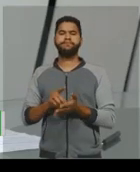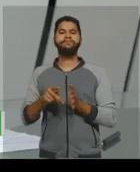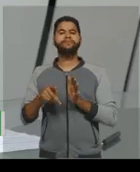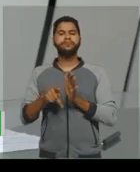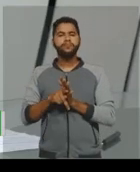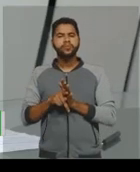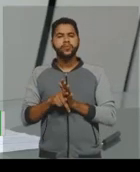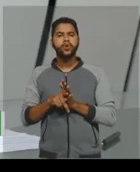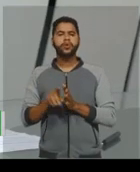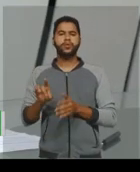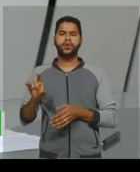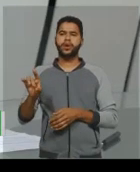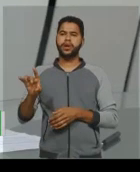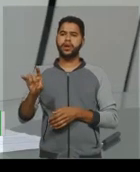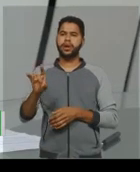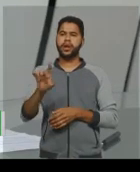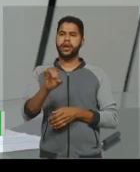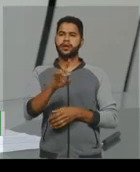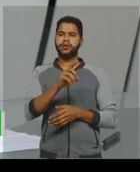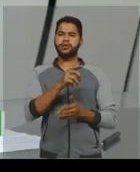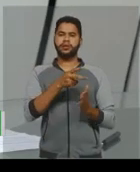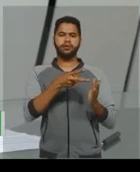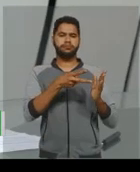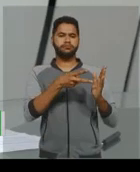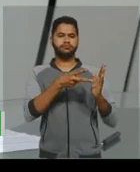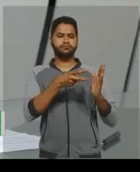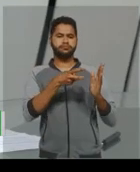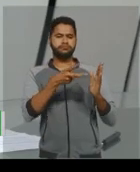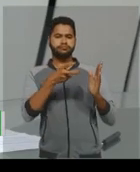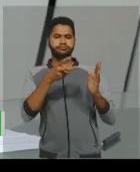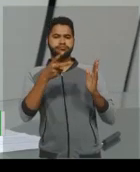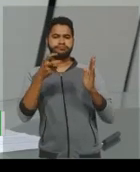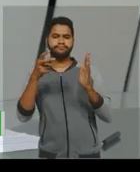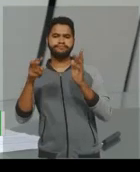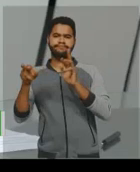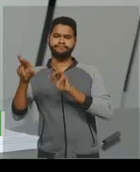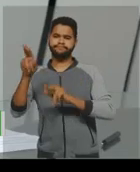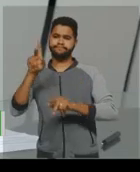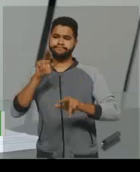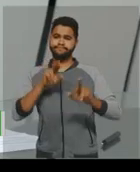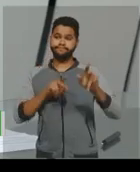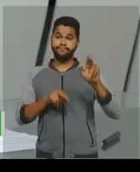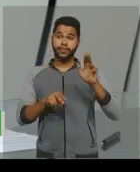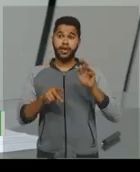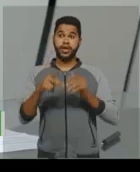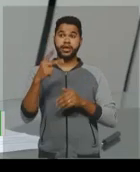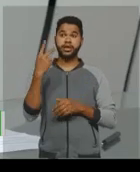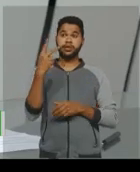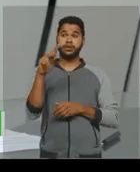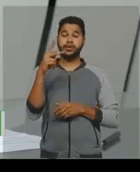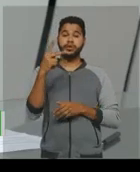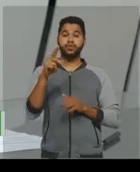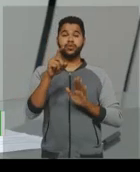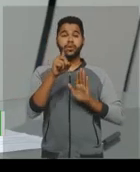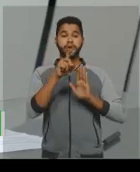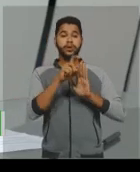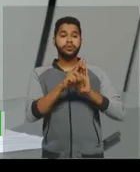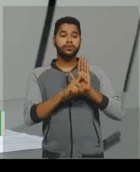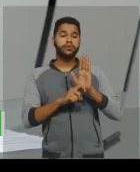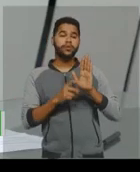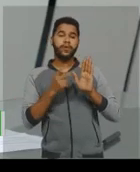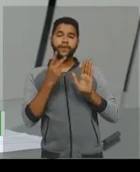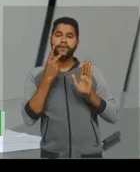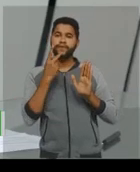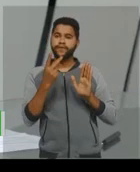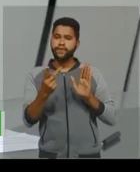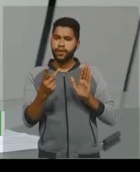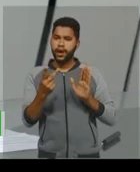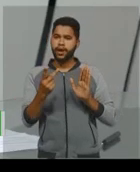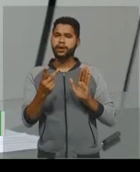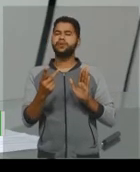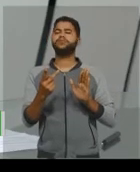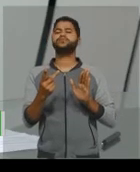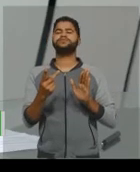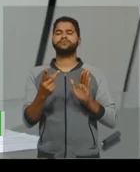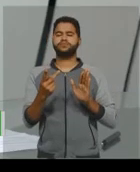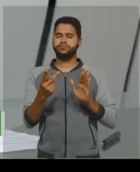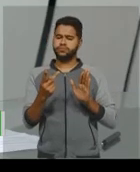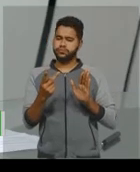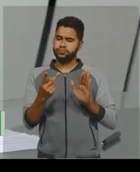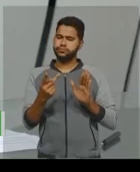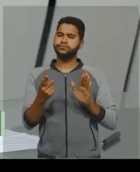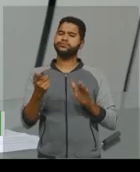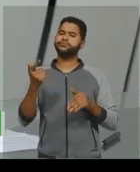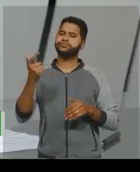que cada um interpreta de uma maneira diferente. E na sua redação, eu falo muito isso